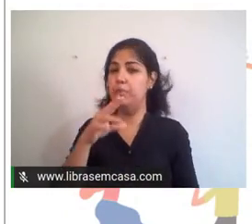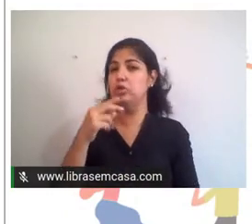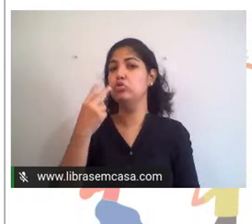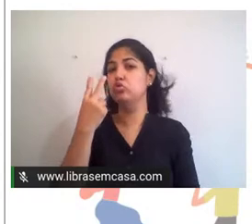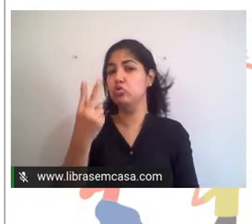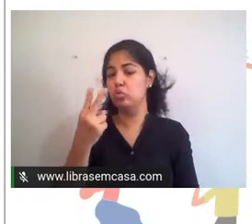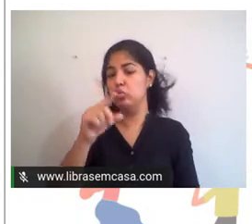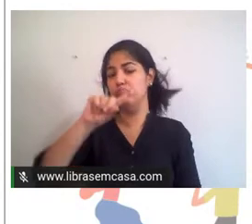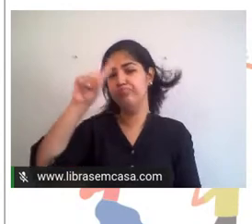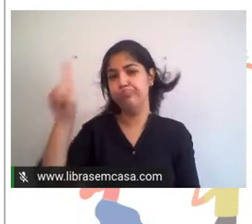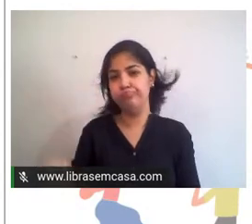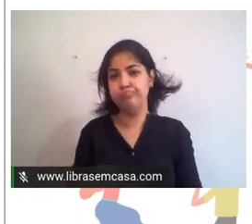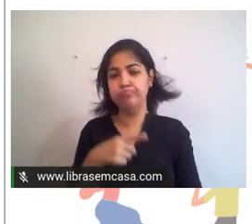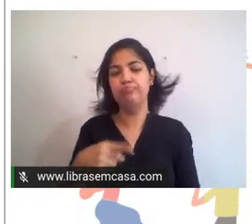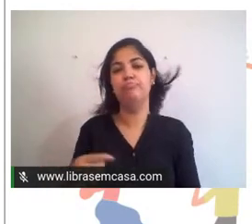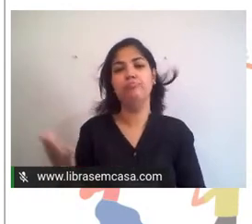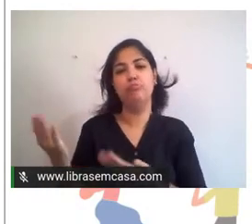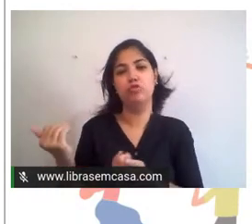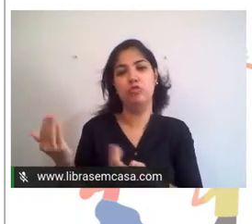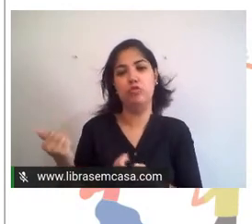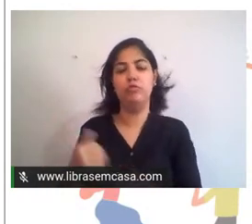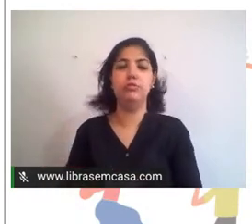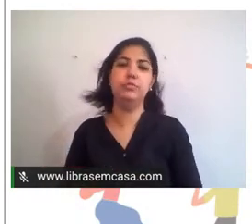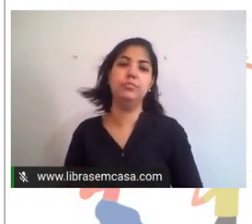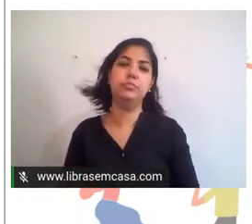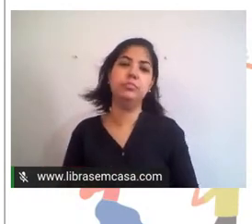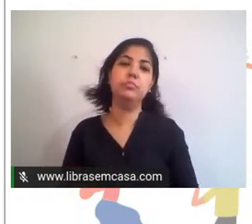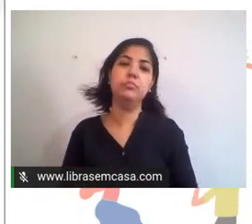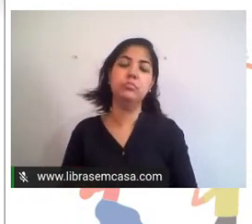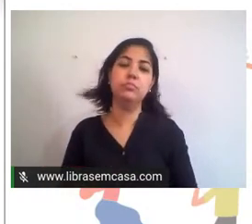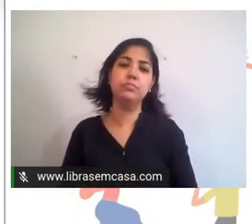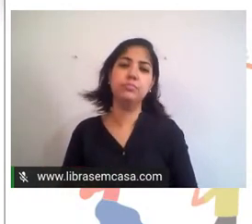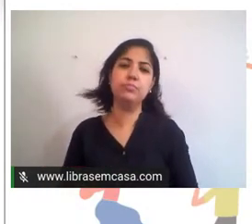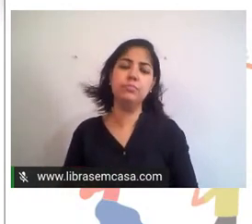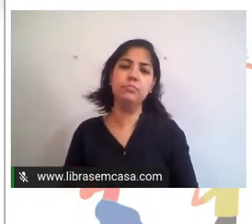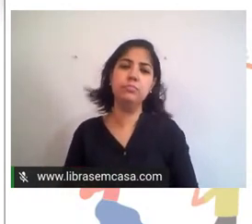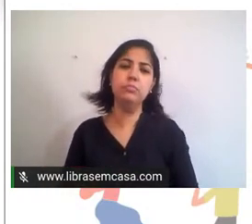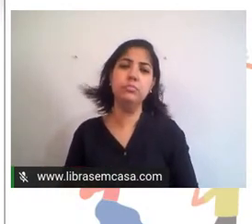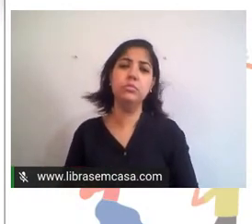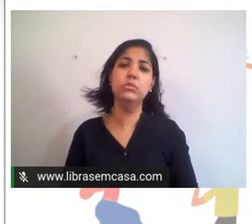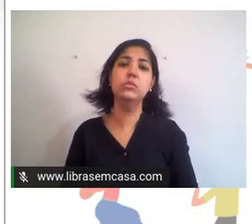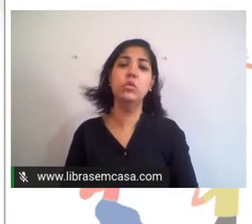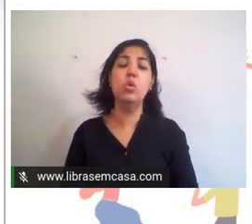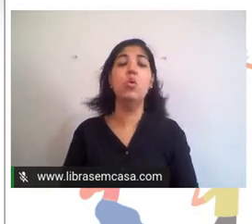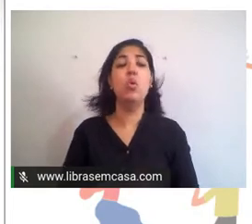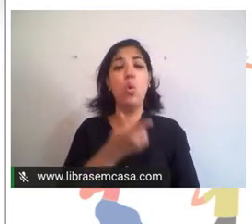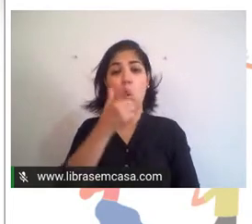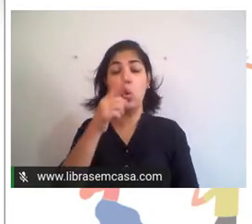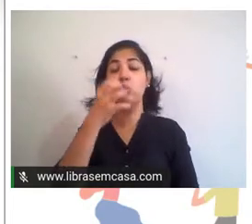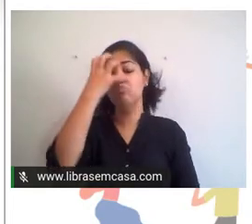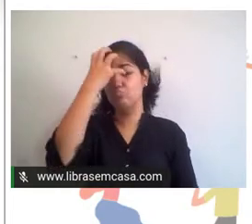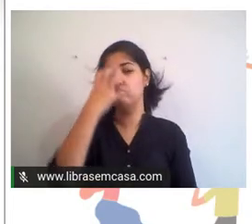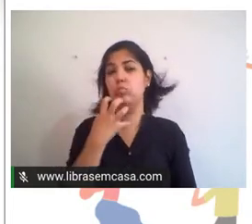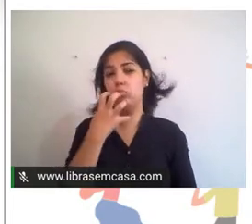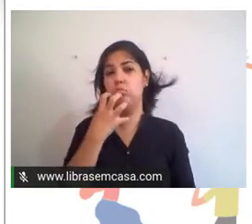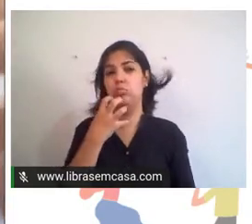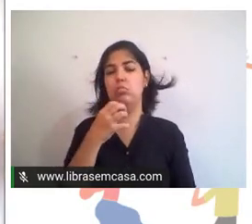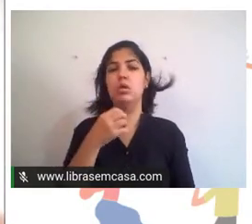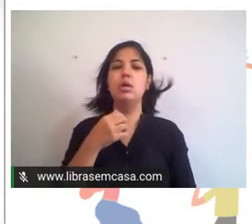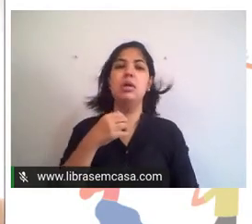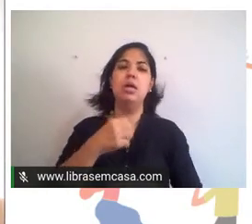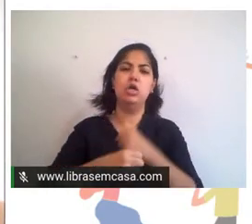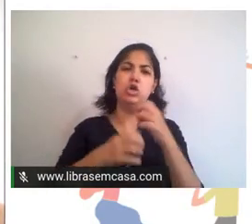milhões de jovens. O que é mais grave é que em 17 anos